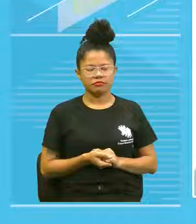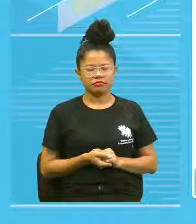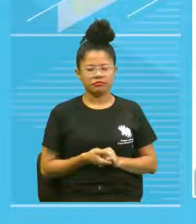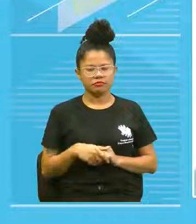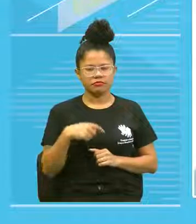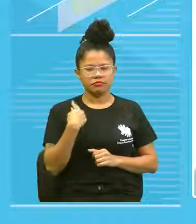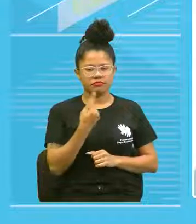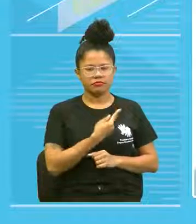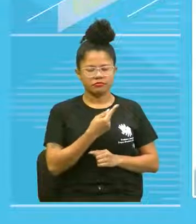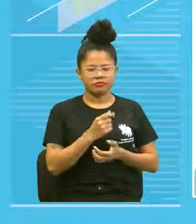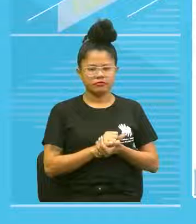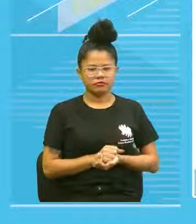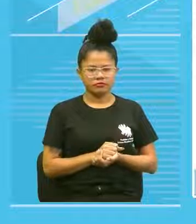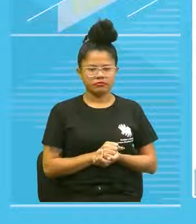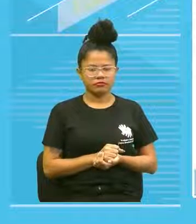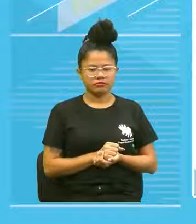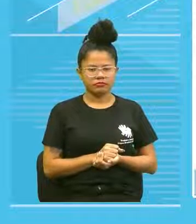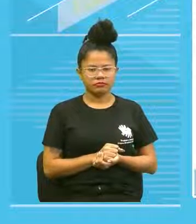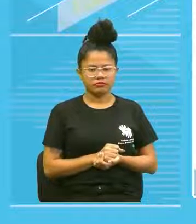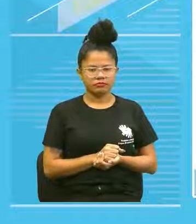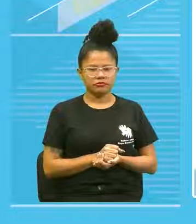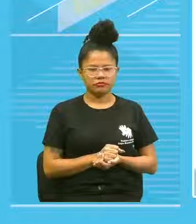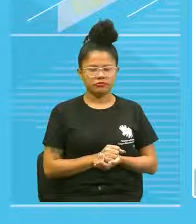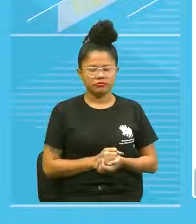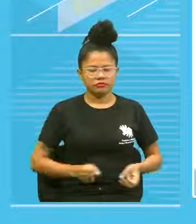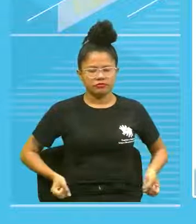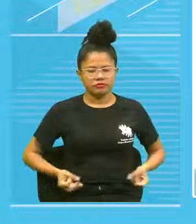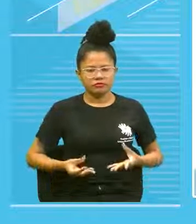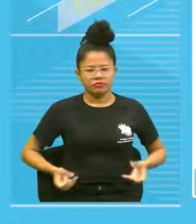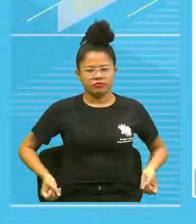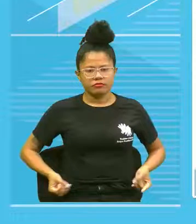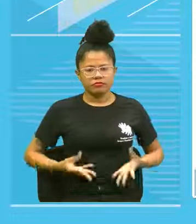e o nosso consumo seja principalmente